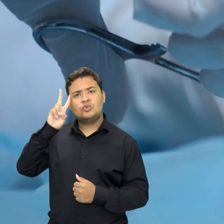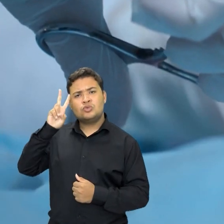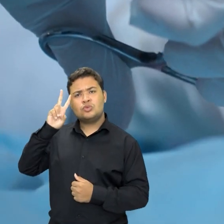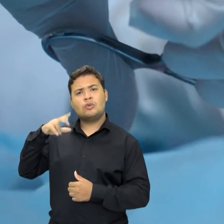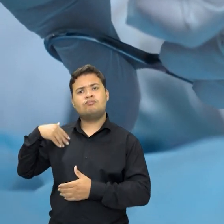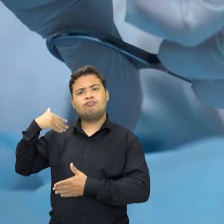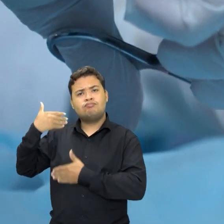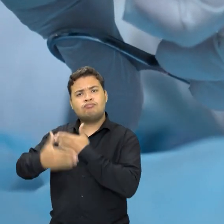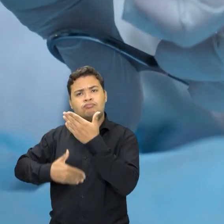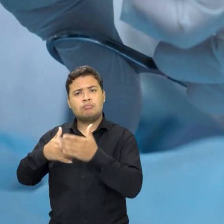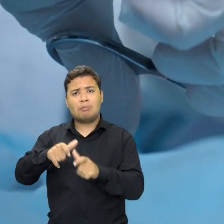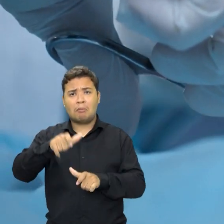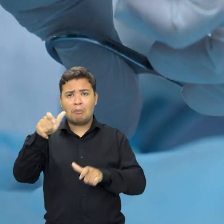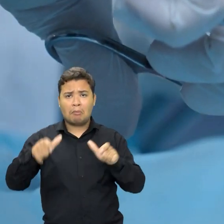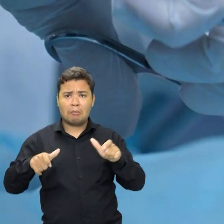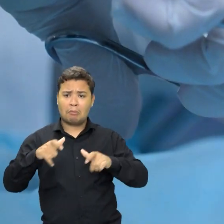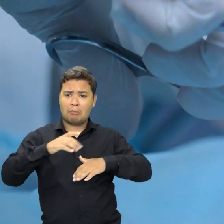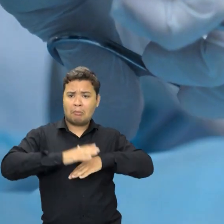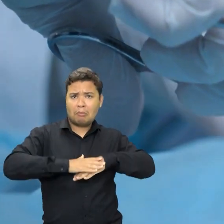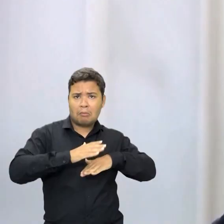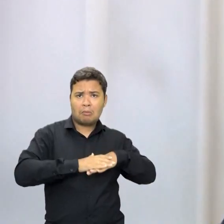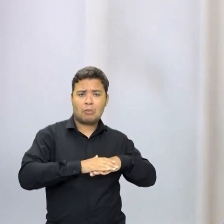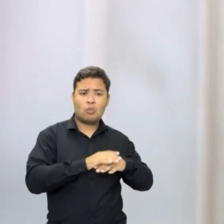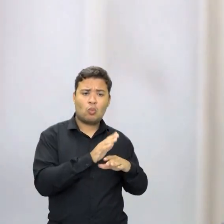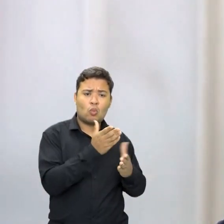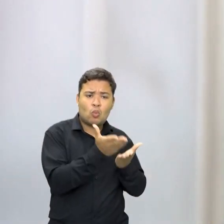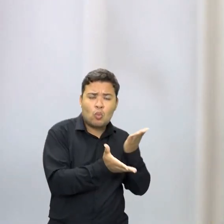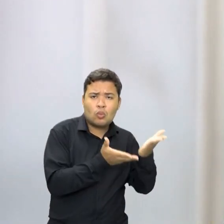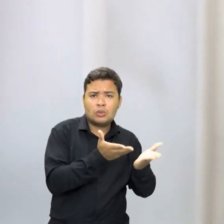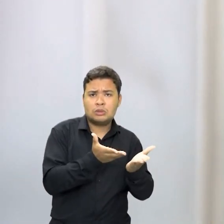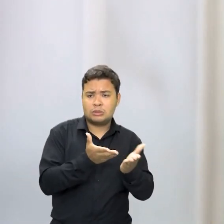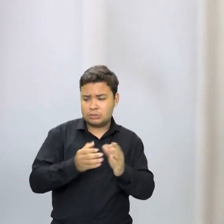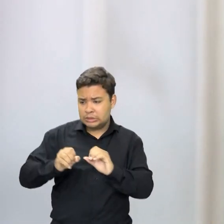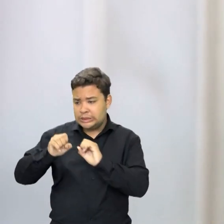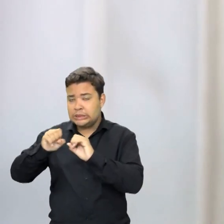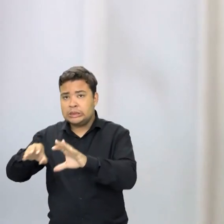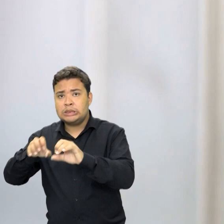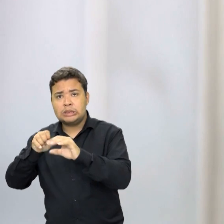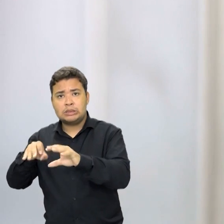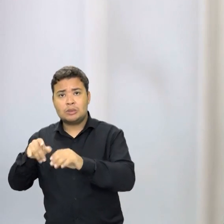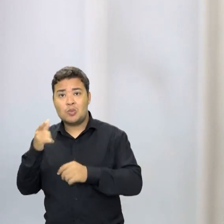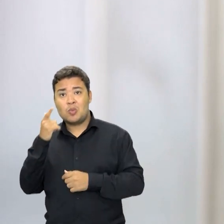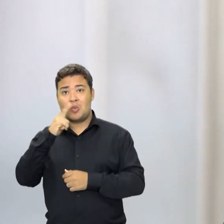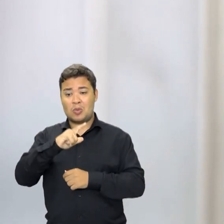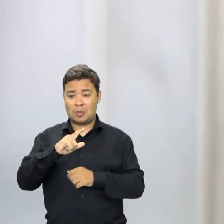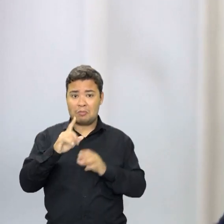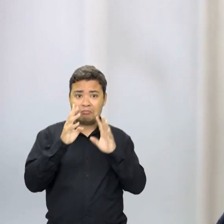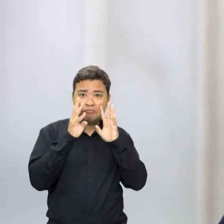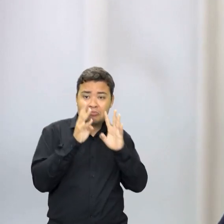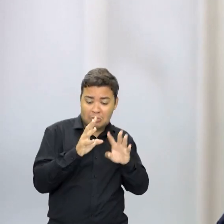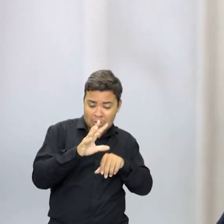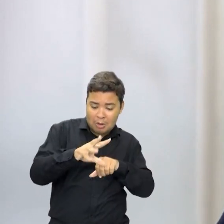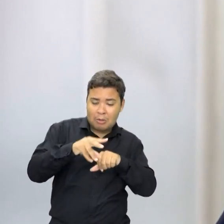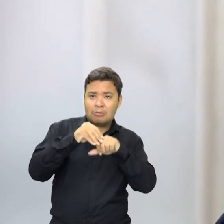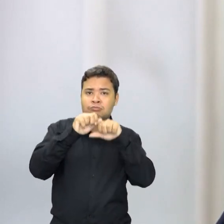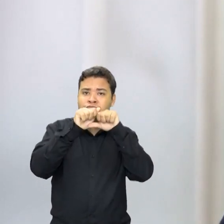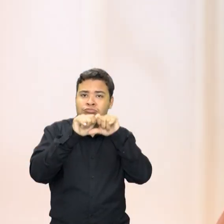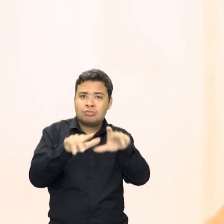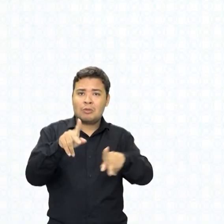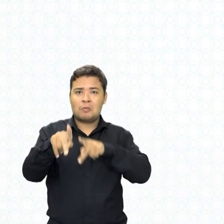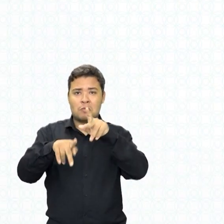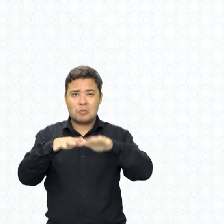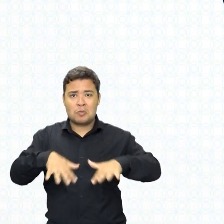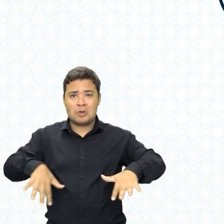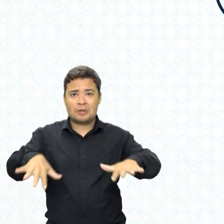Uma história construída por mãos que cuidam e ensinam só poderia resultar em atenção e conhecimento para toda a